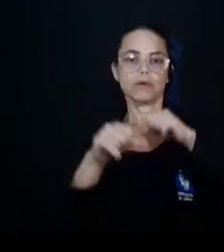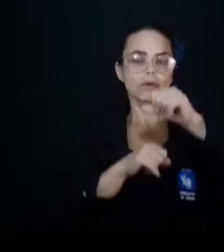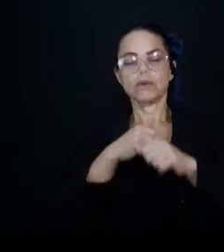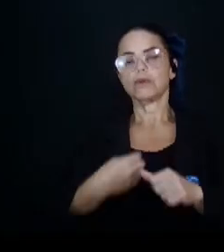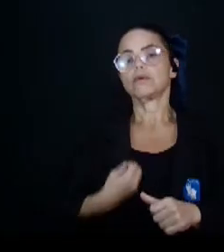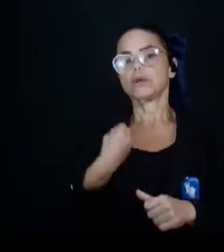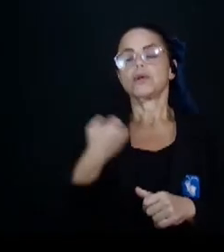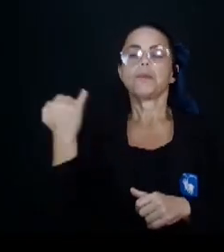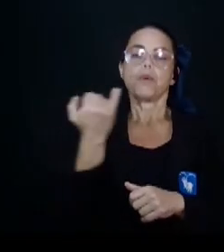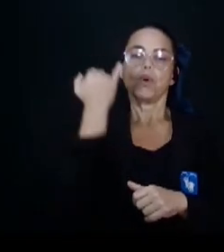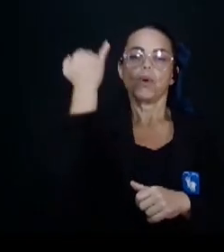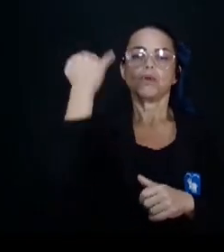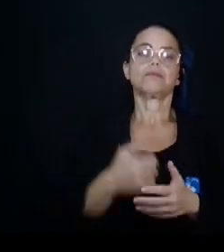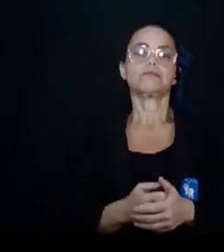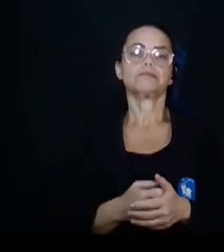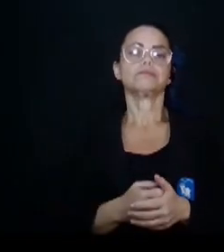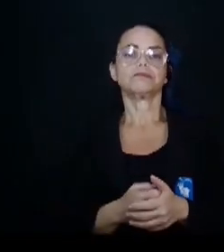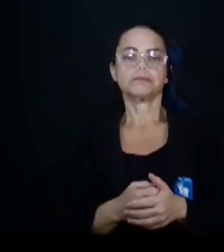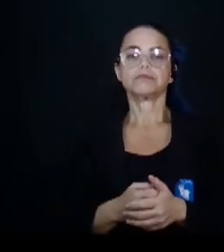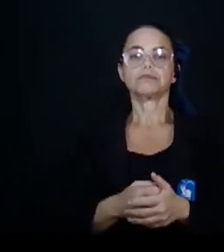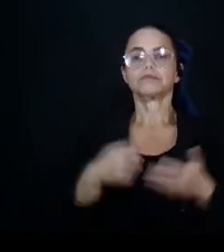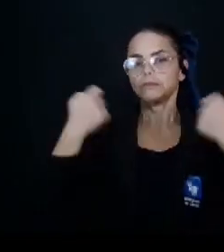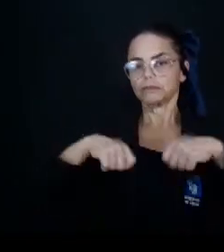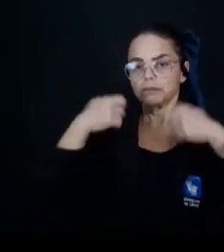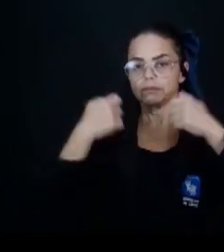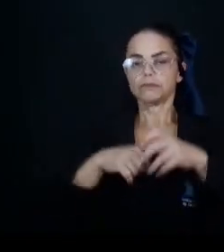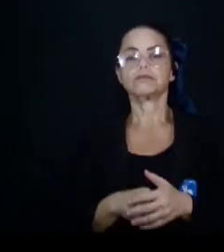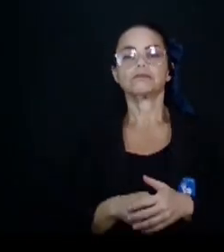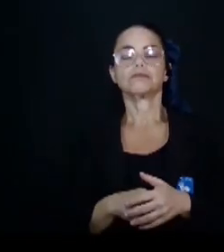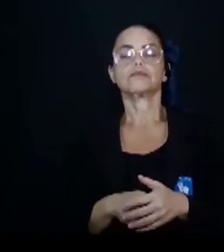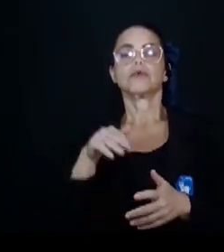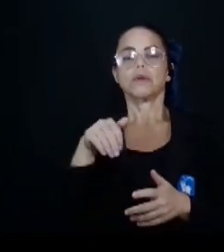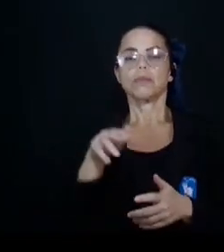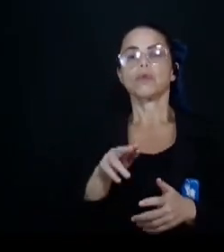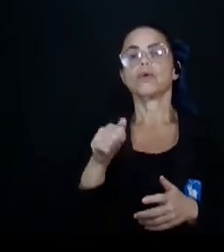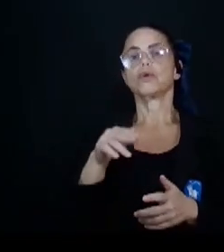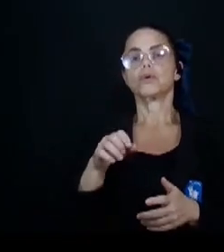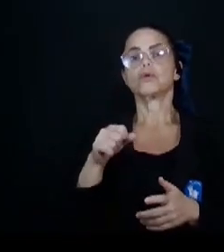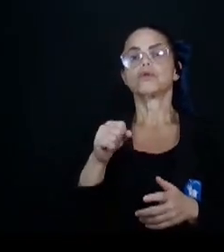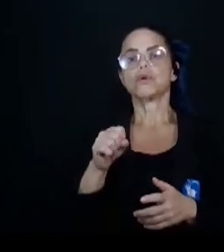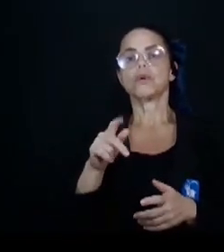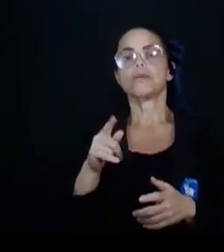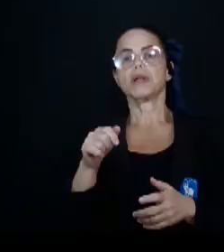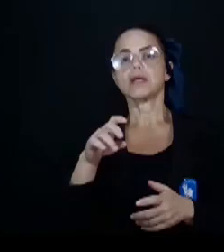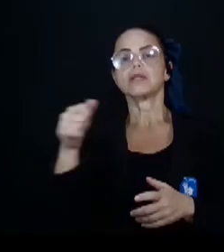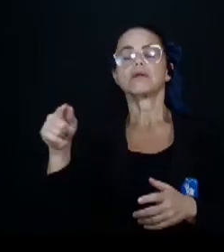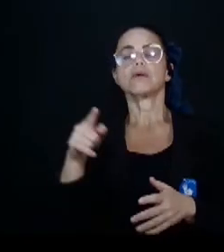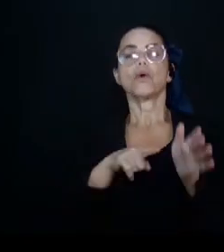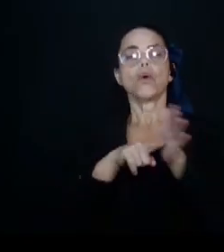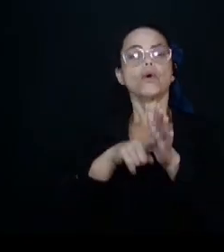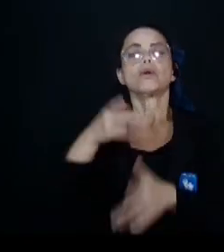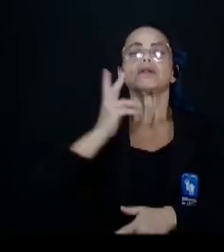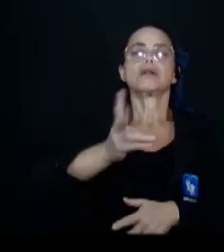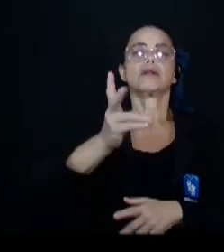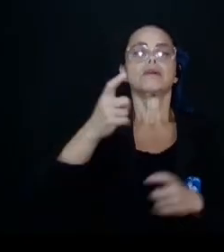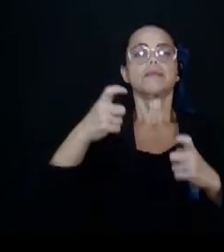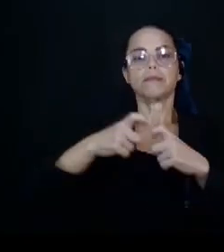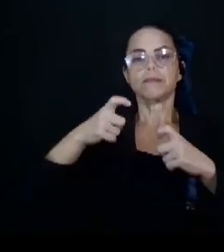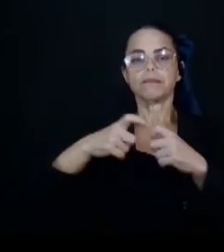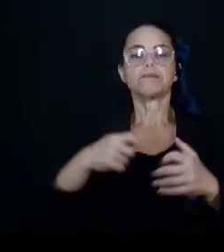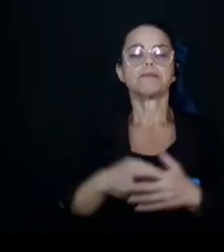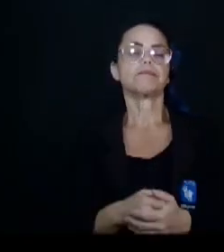conta das necessidades de imunossupressão, consultas frequentes e tudo isso. Nesse sentido, né, falando